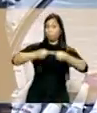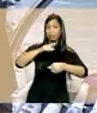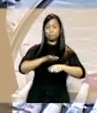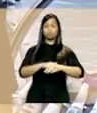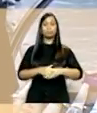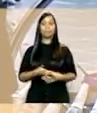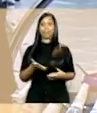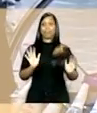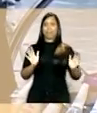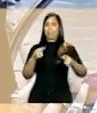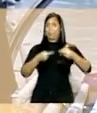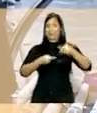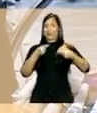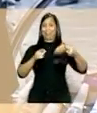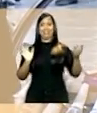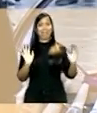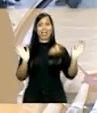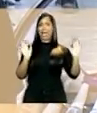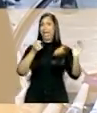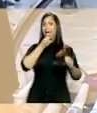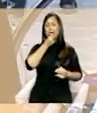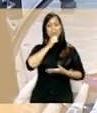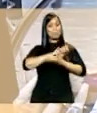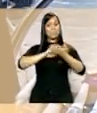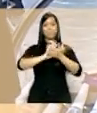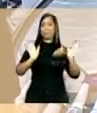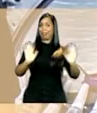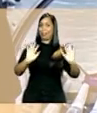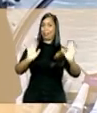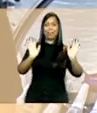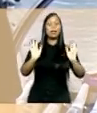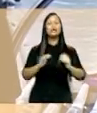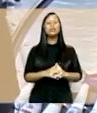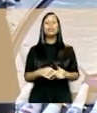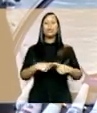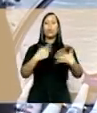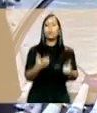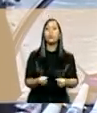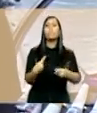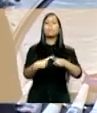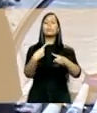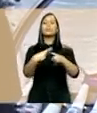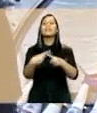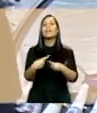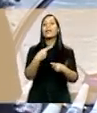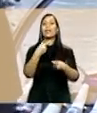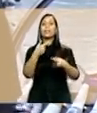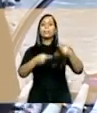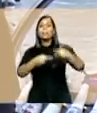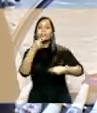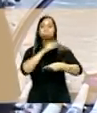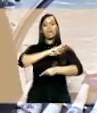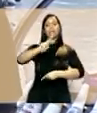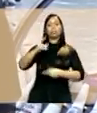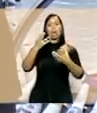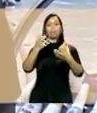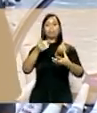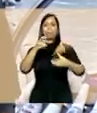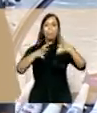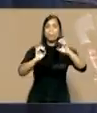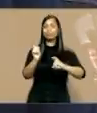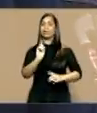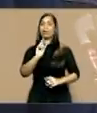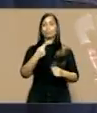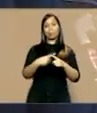Quando é política, eu nem debato, eu concordo, porque eu acho que política e religião não se discute, cada um tem sua